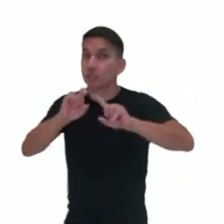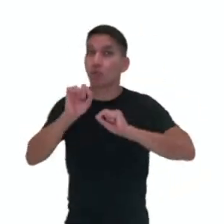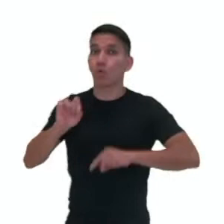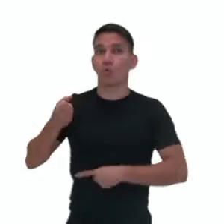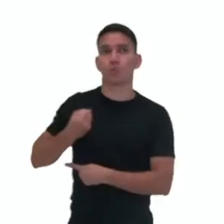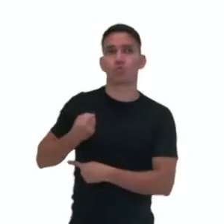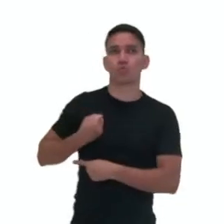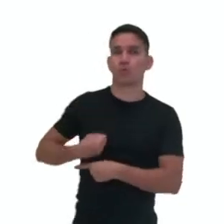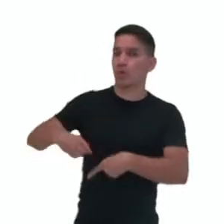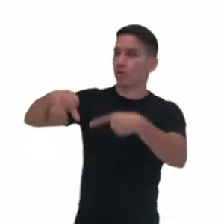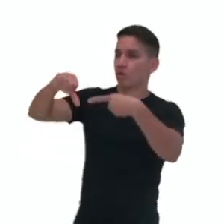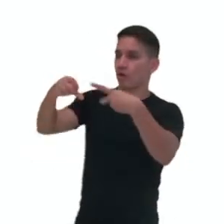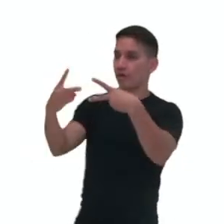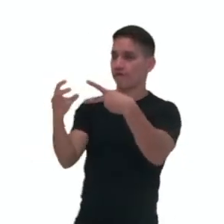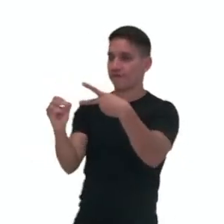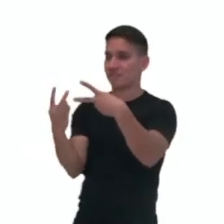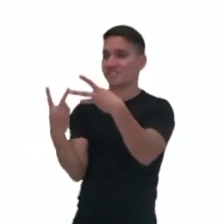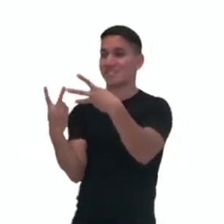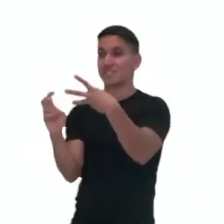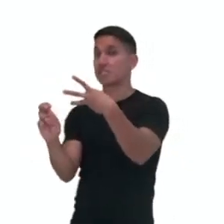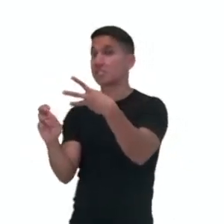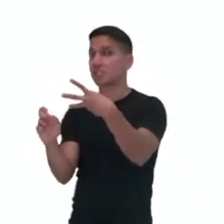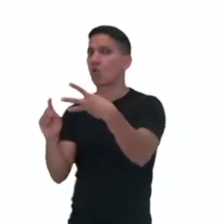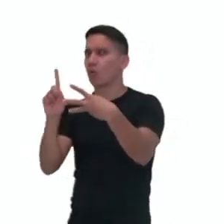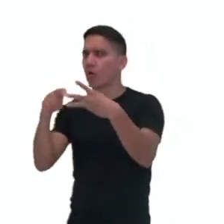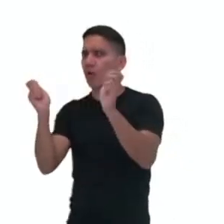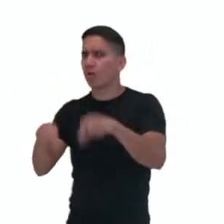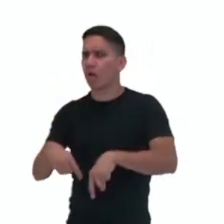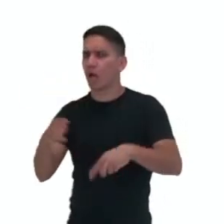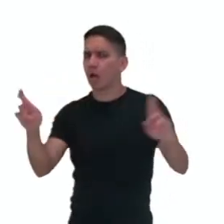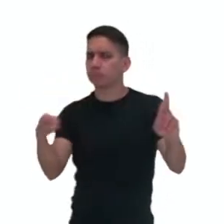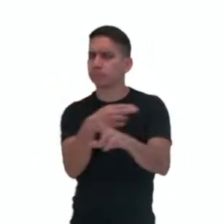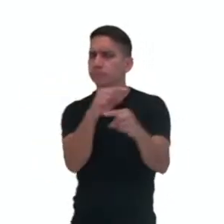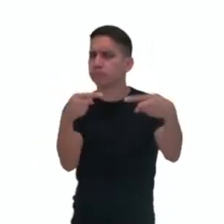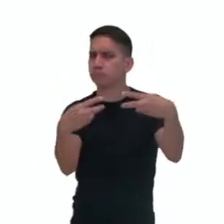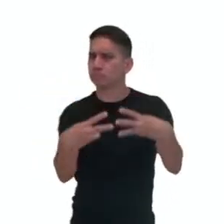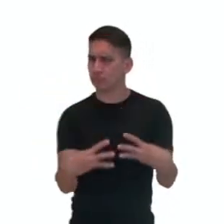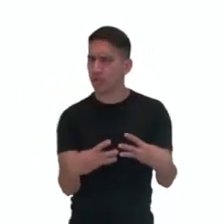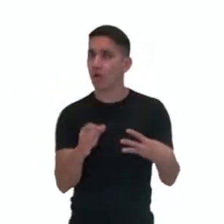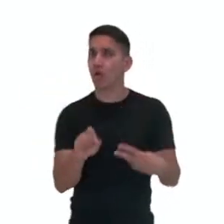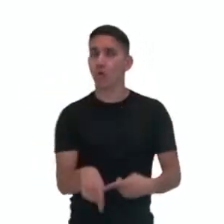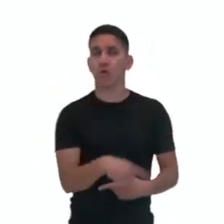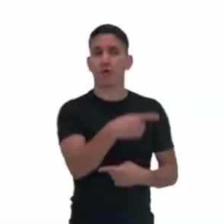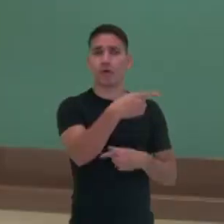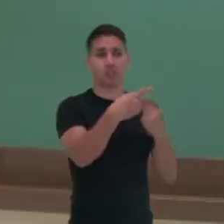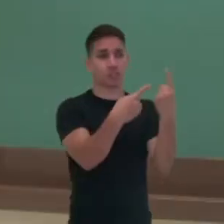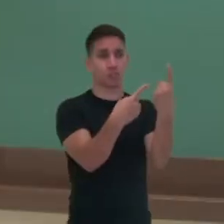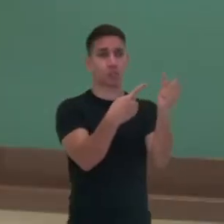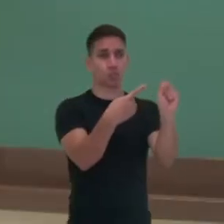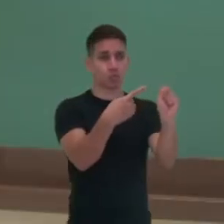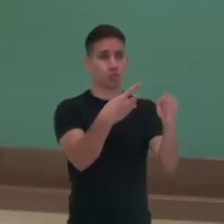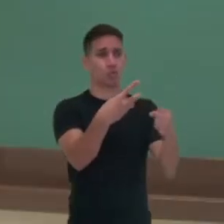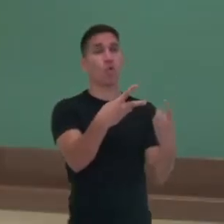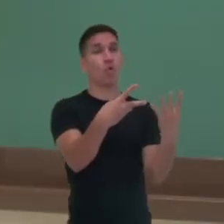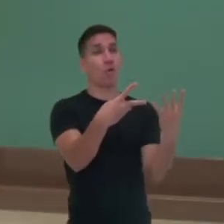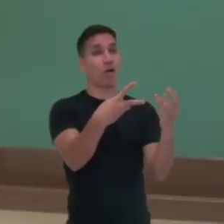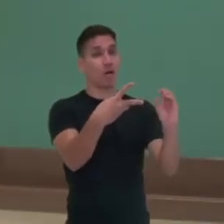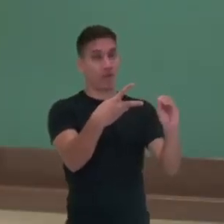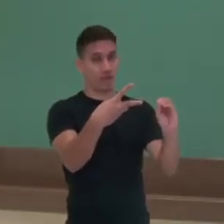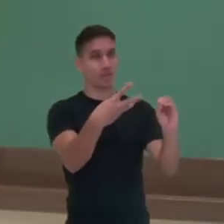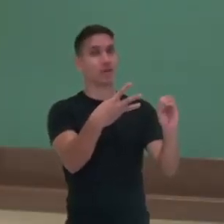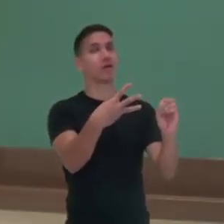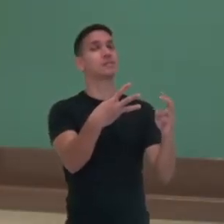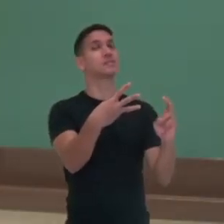9, 20 e 25 são diretamente proporcionais a 18, 40 e